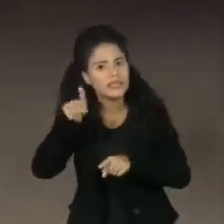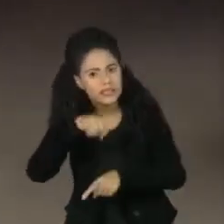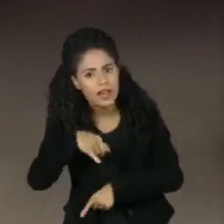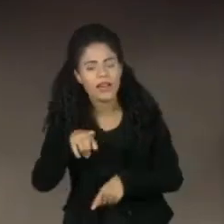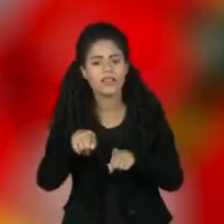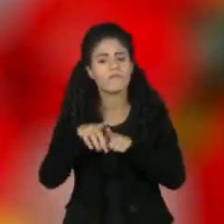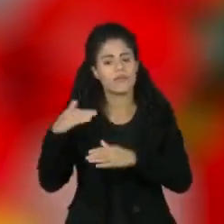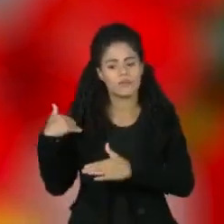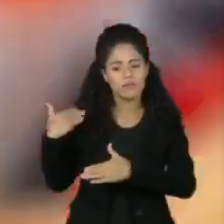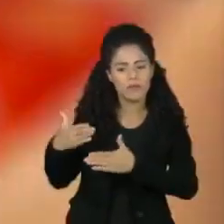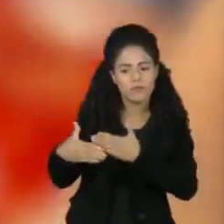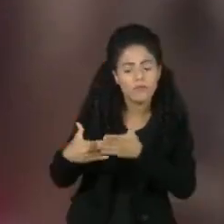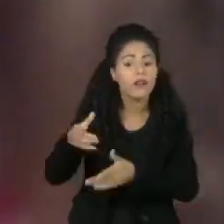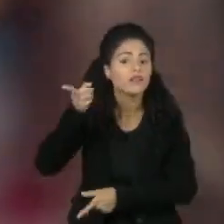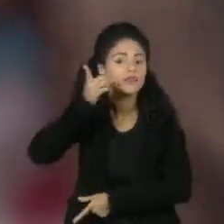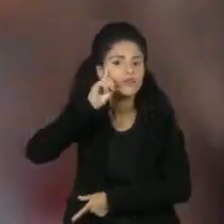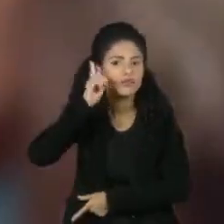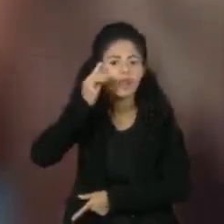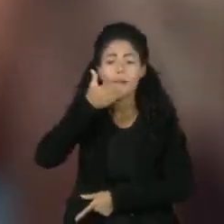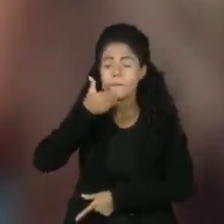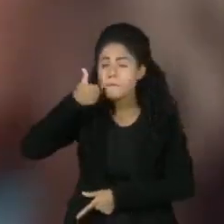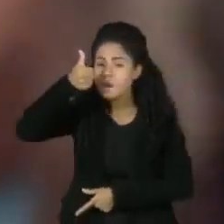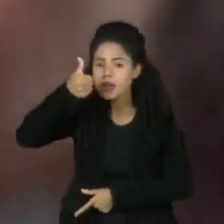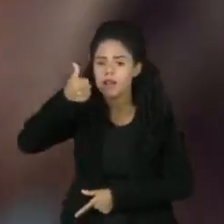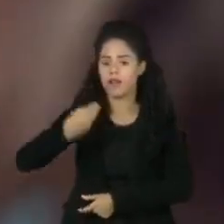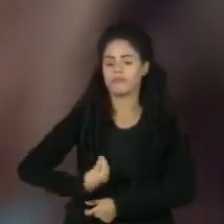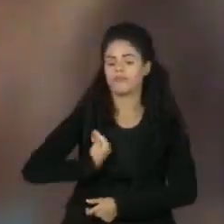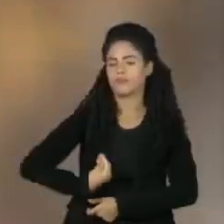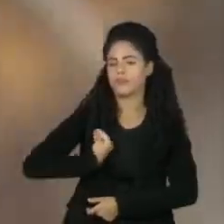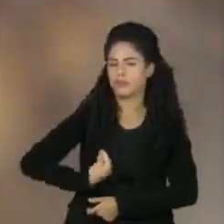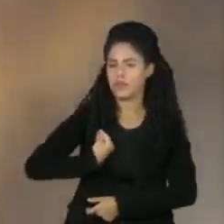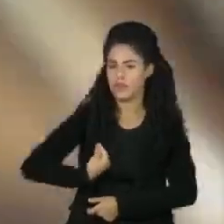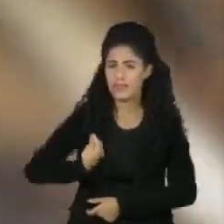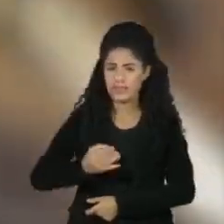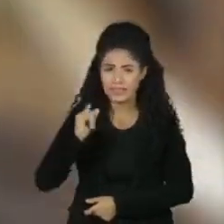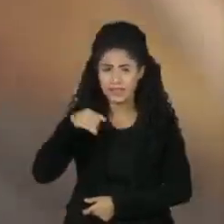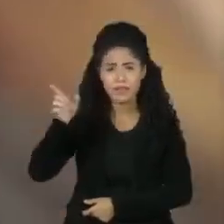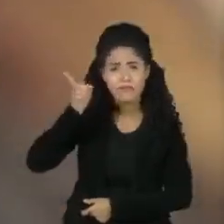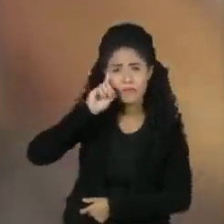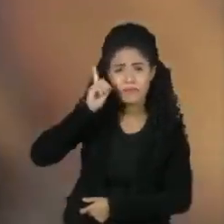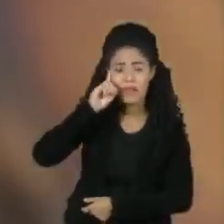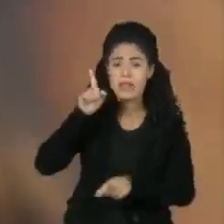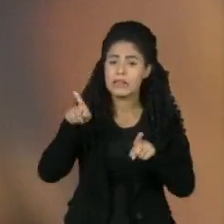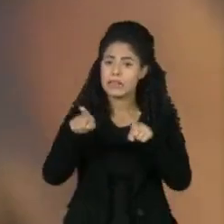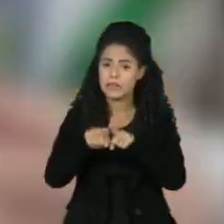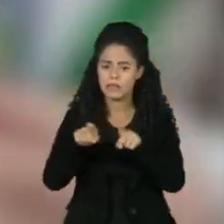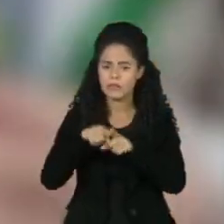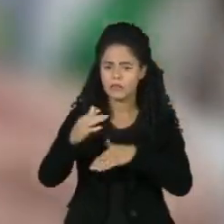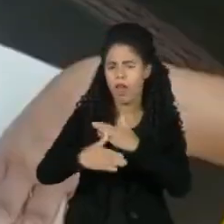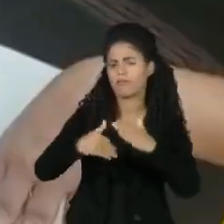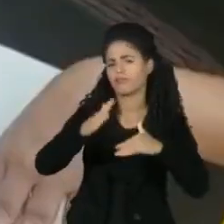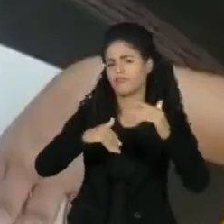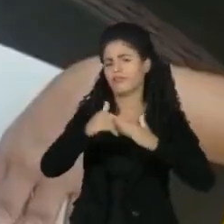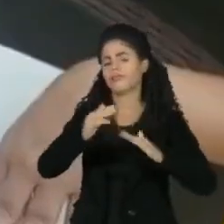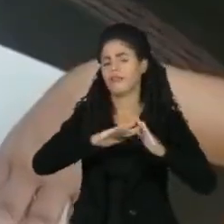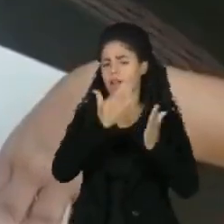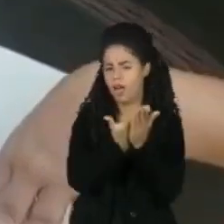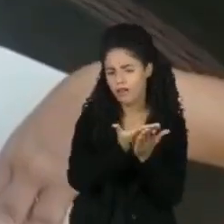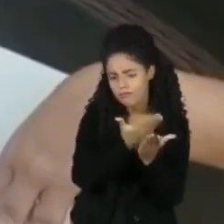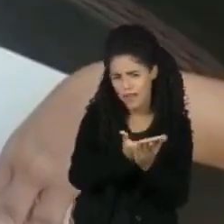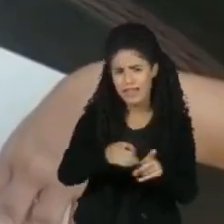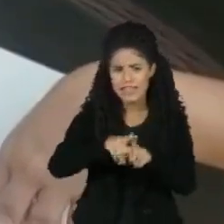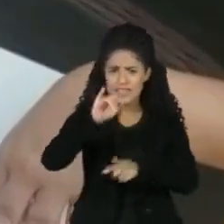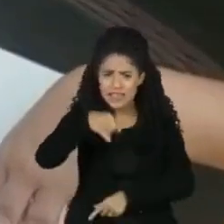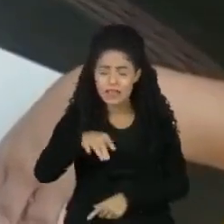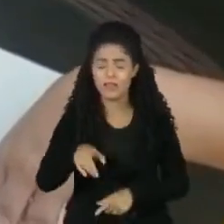atividades que a gente vai estar sendo necessárias aí, tanto na nossa vida diária, como também nas atividades escolares. E é